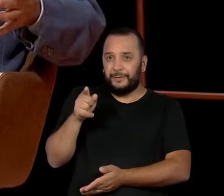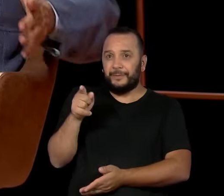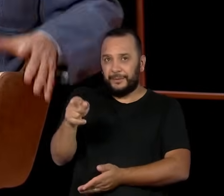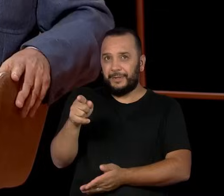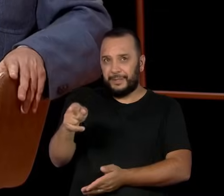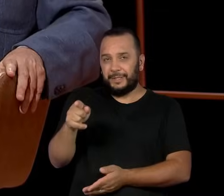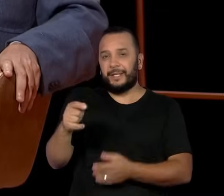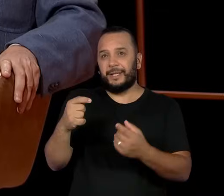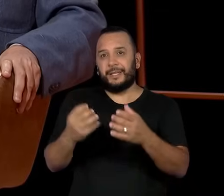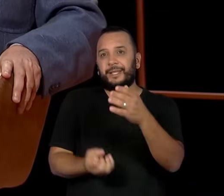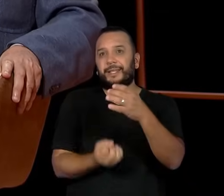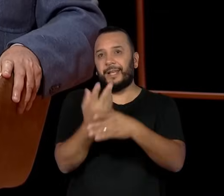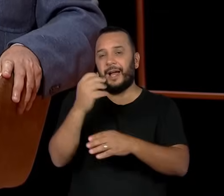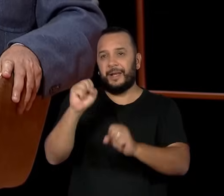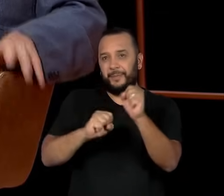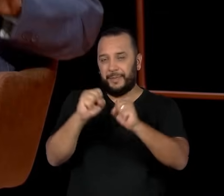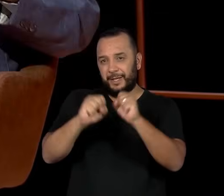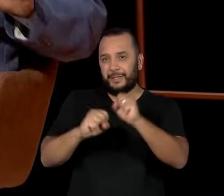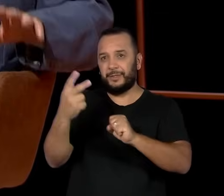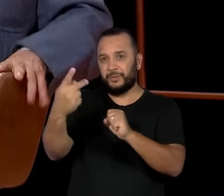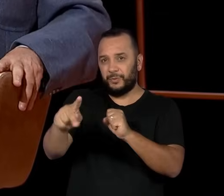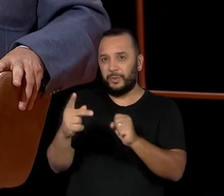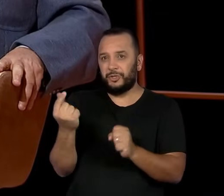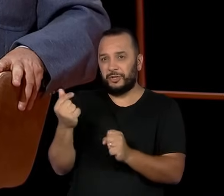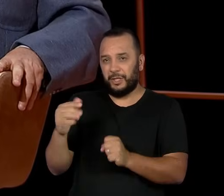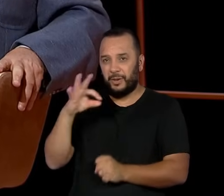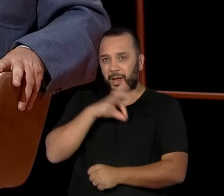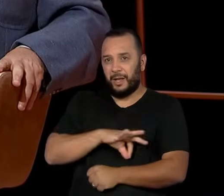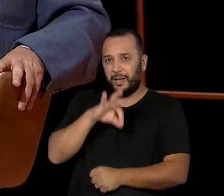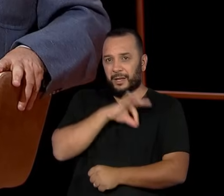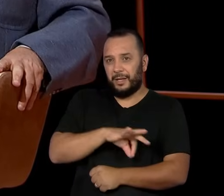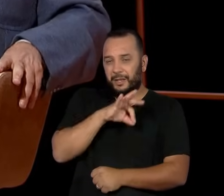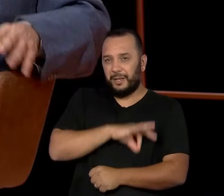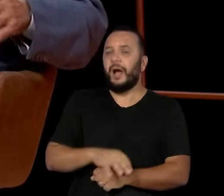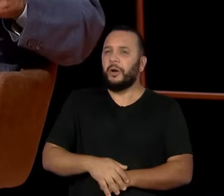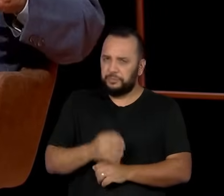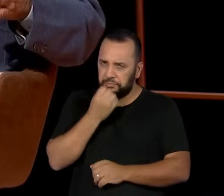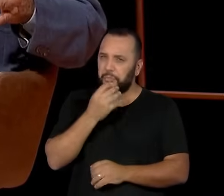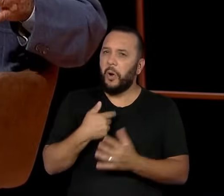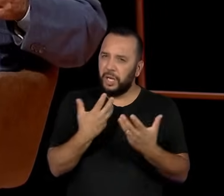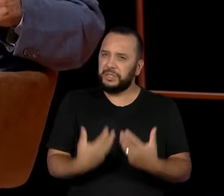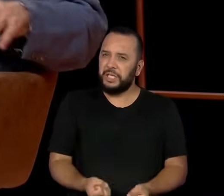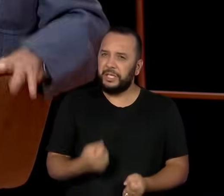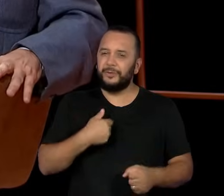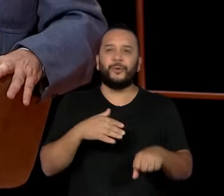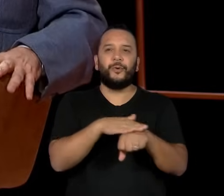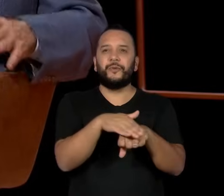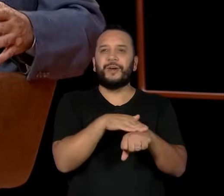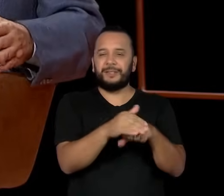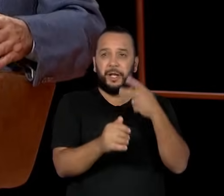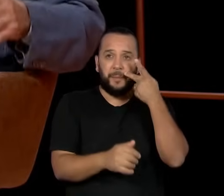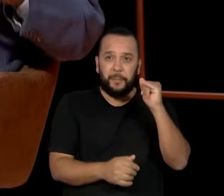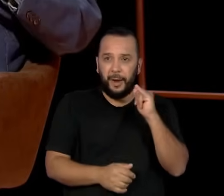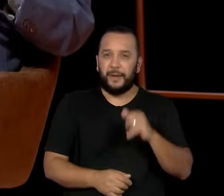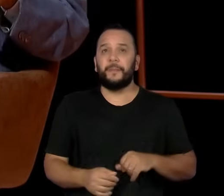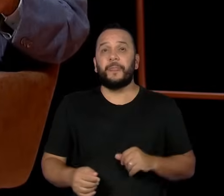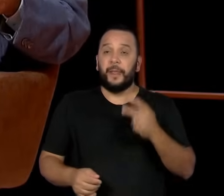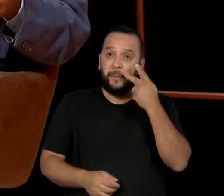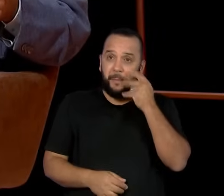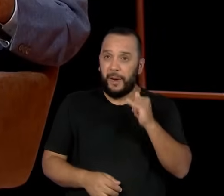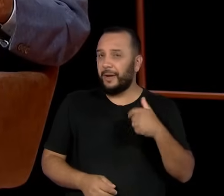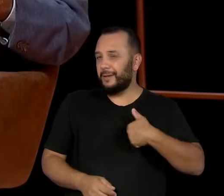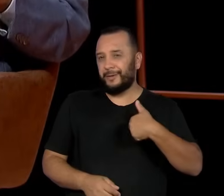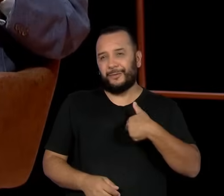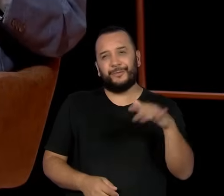montar uma empresa para receber. Eu falei: não tem problema, né? Conversei com meu pai e falei: pai, para a